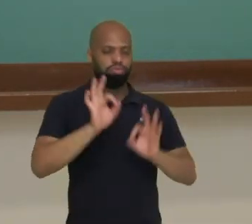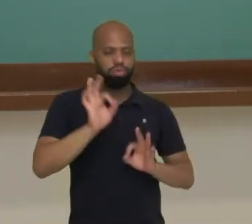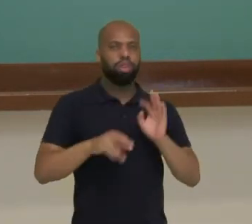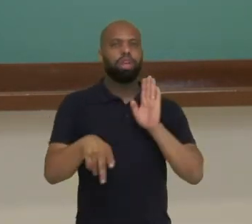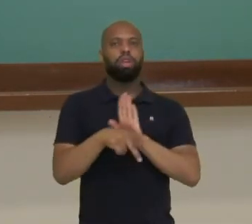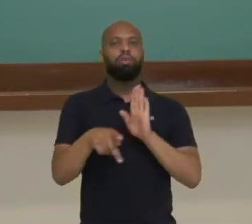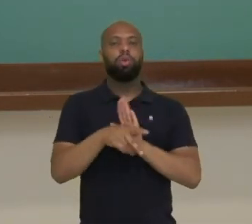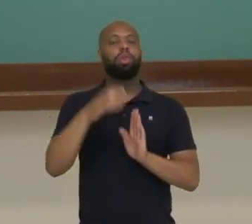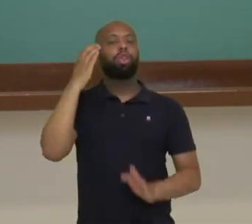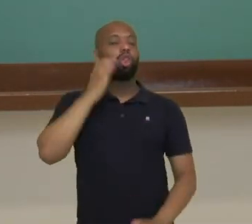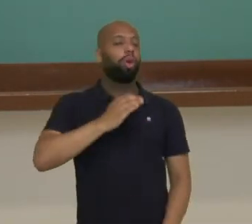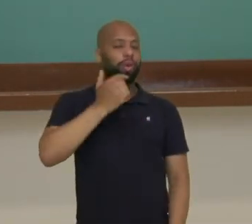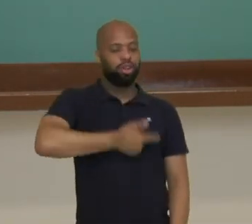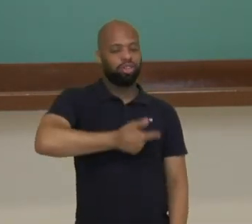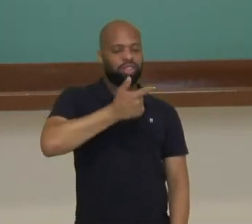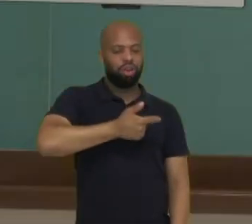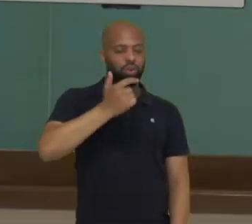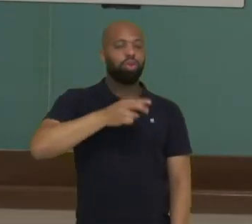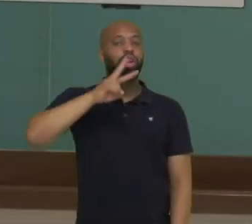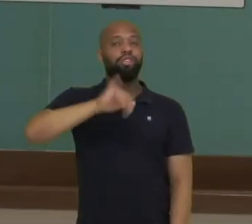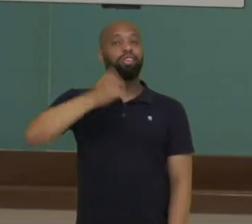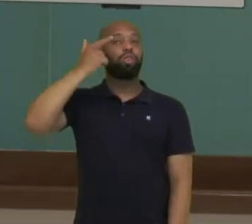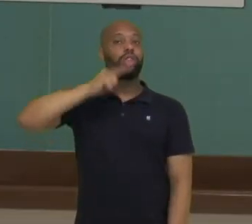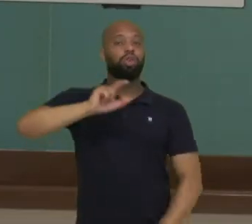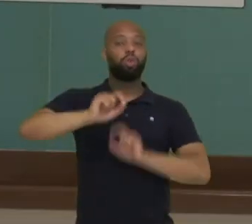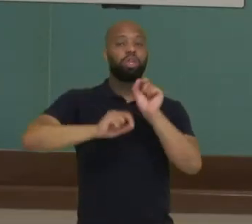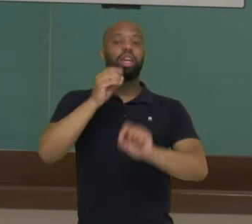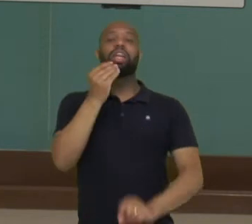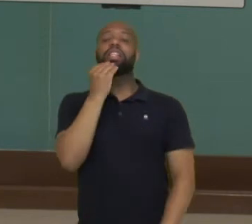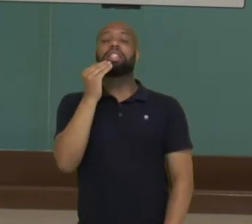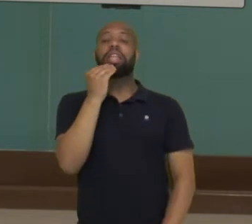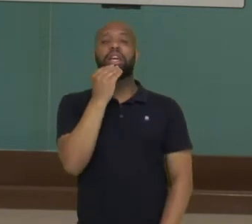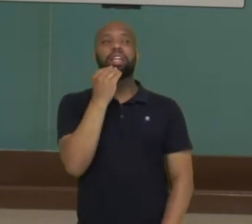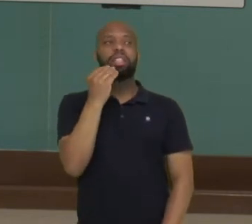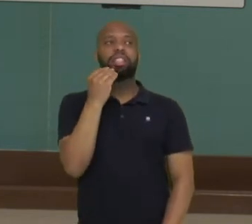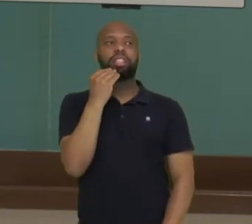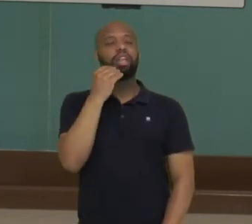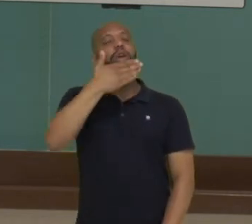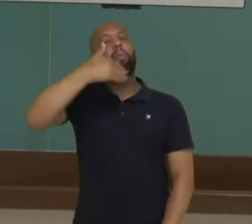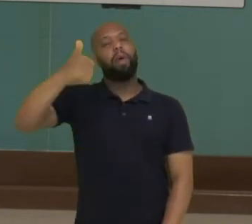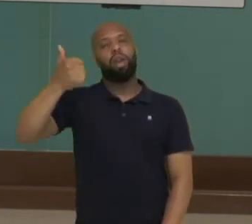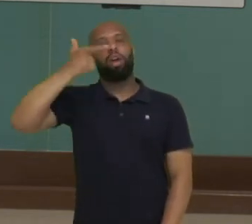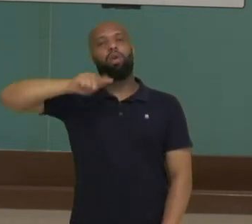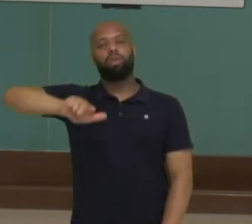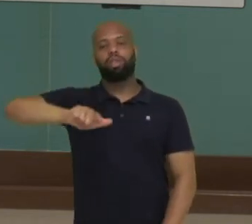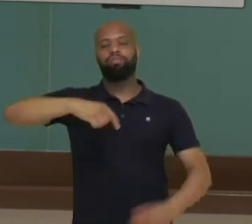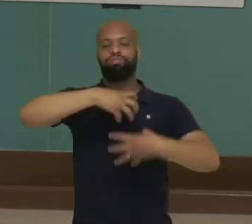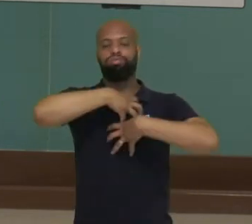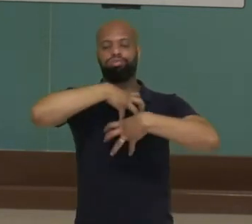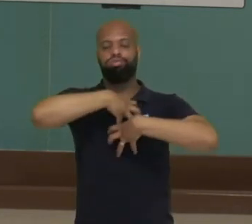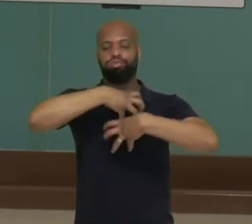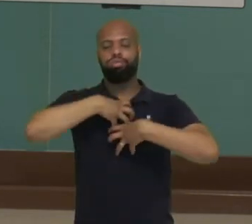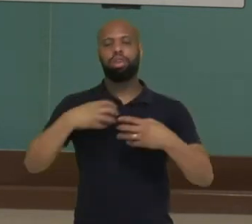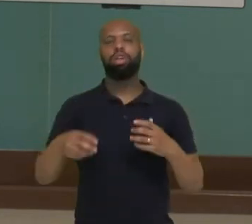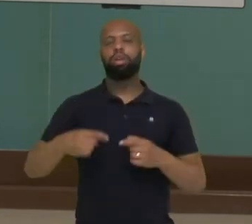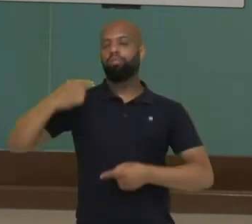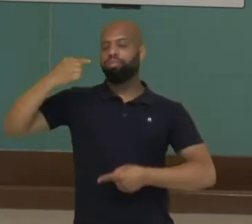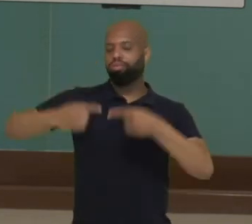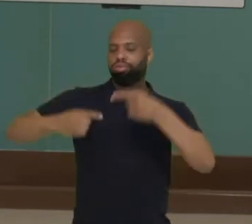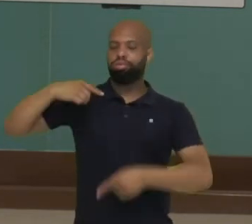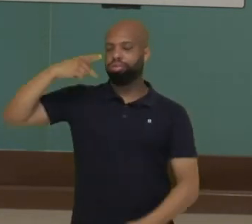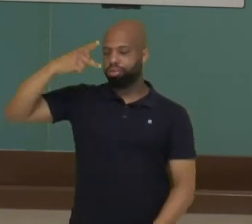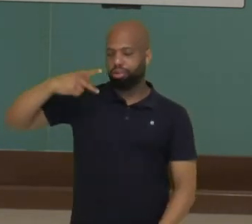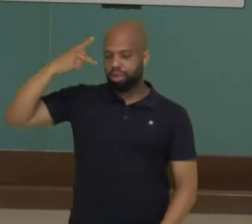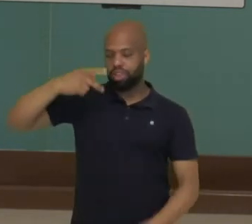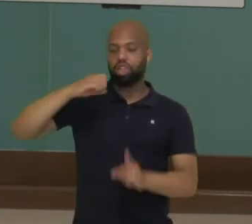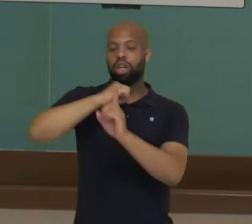do Dom Pedro II, eles encontraram uma possibilidade de se melhorar, né, as condições políticas,